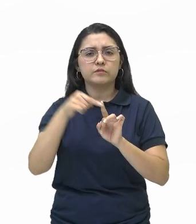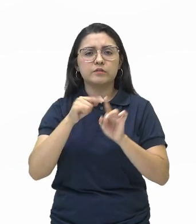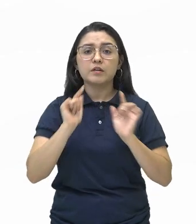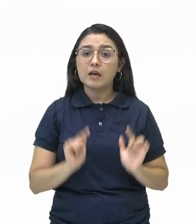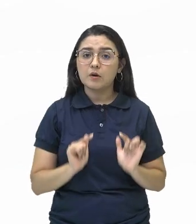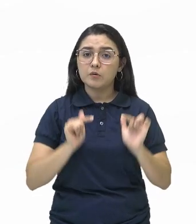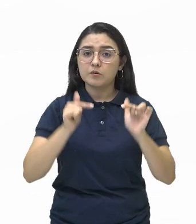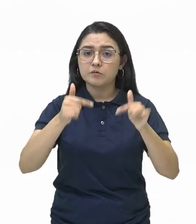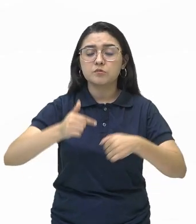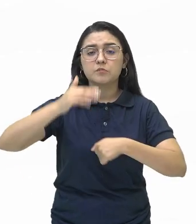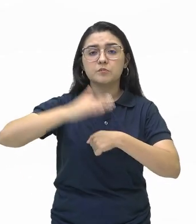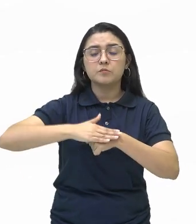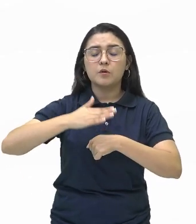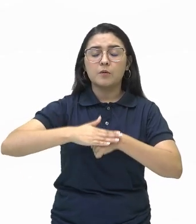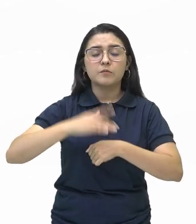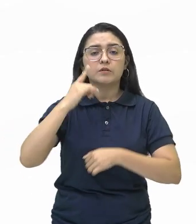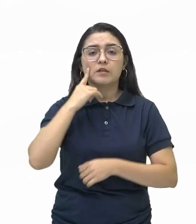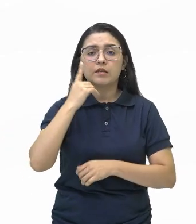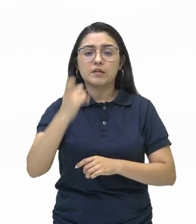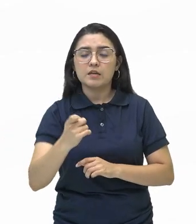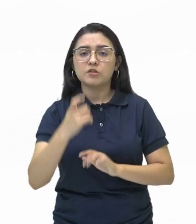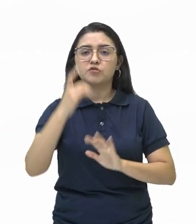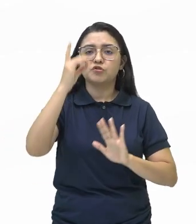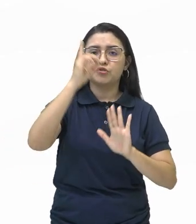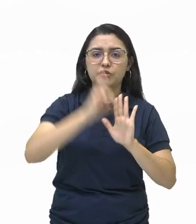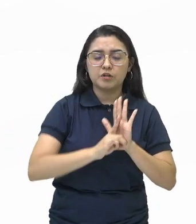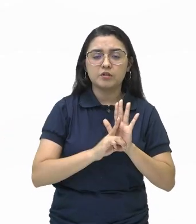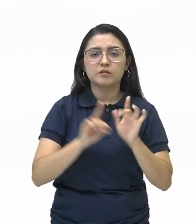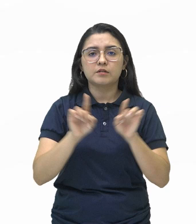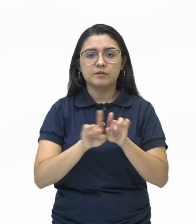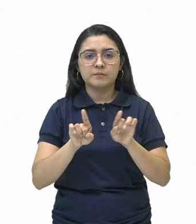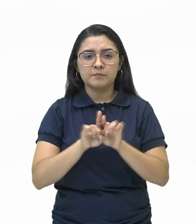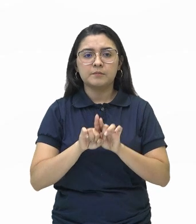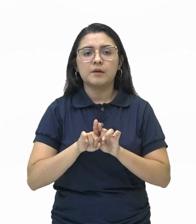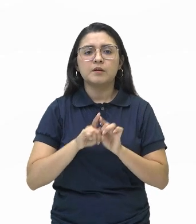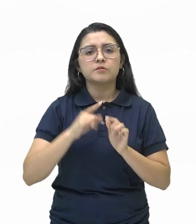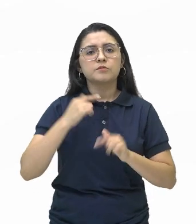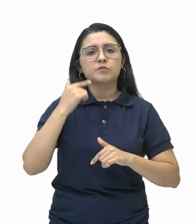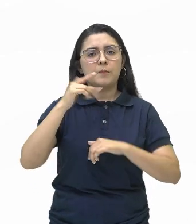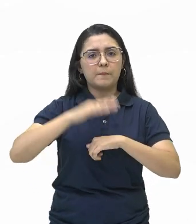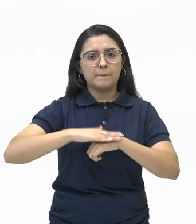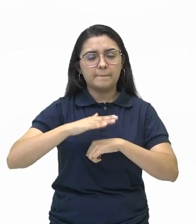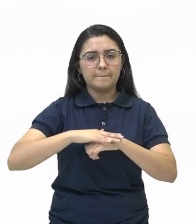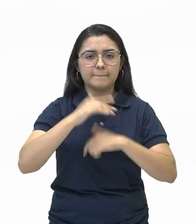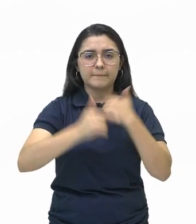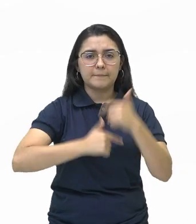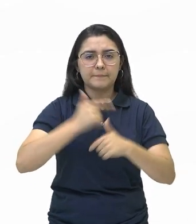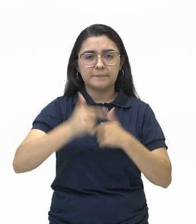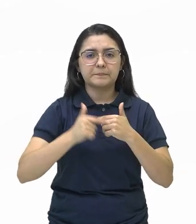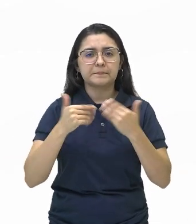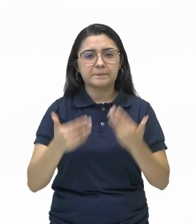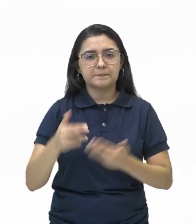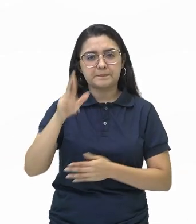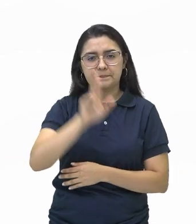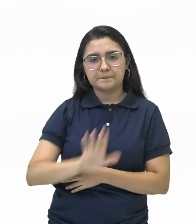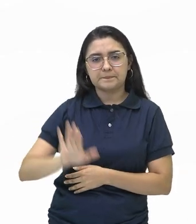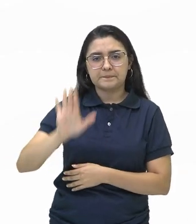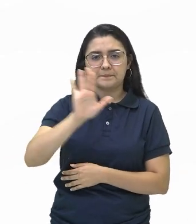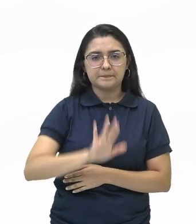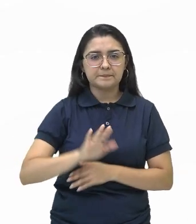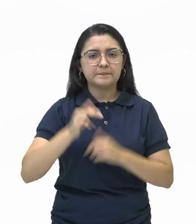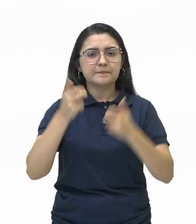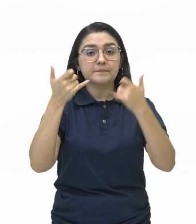seus interesses, seus direitos, suas condições de trabalho. No contexto regional, a gente diz